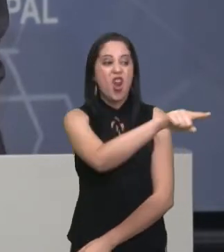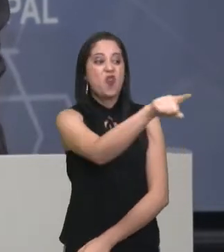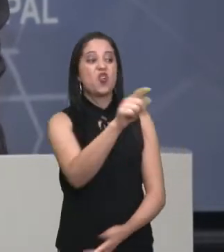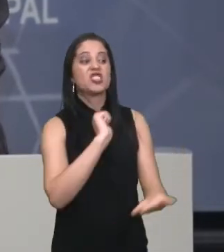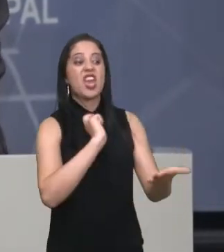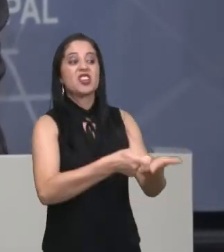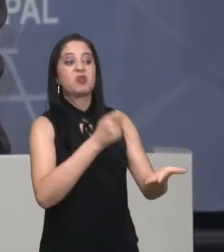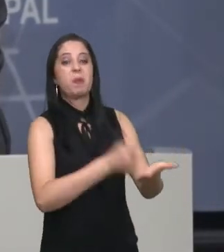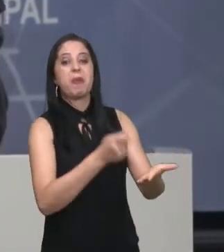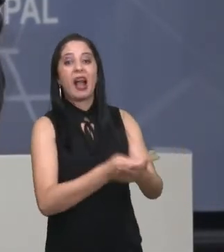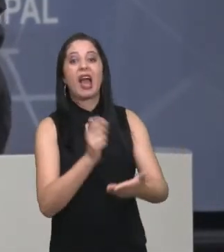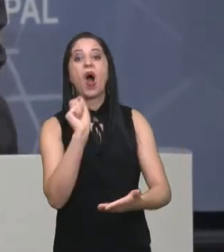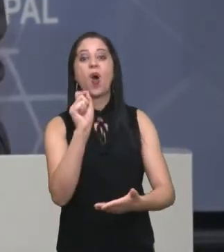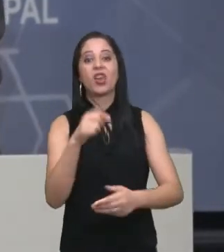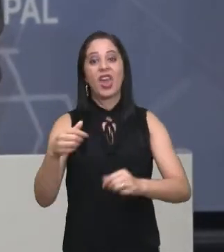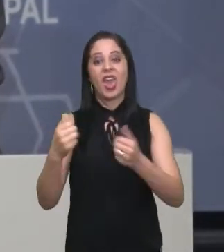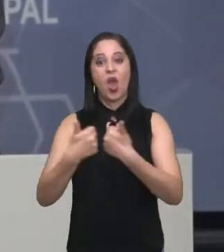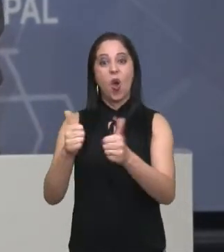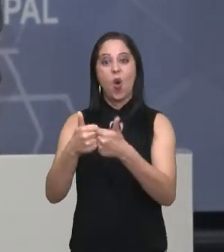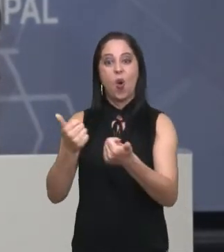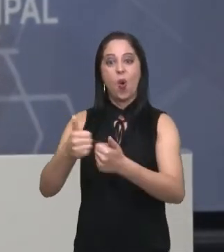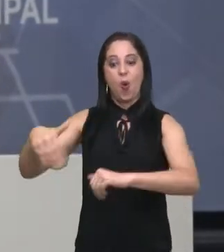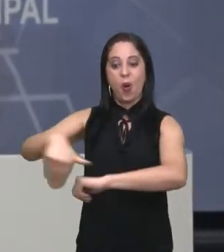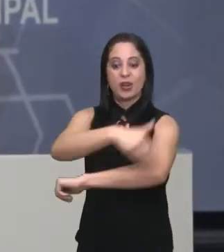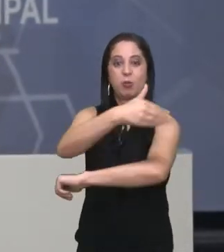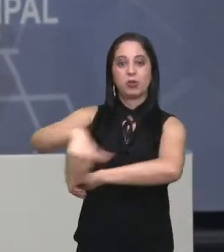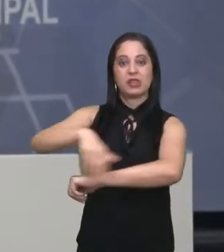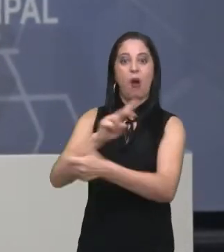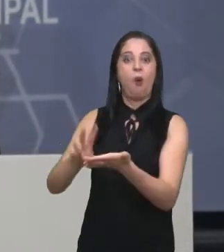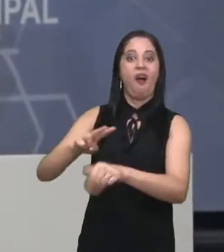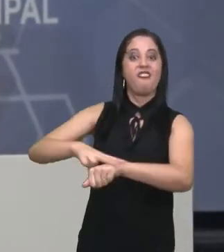linha verde, que não conseguiram pagar.